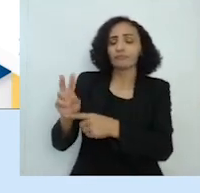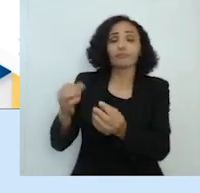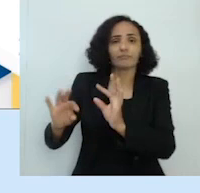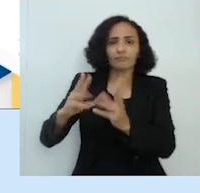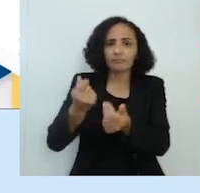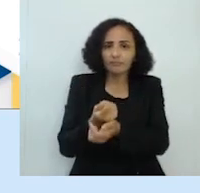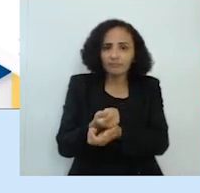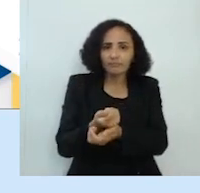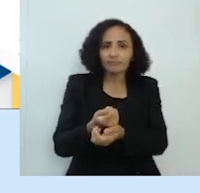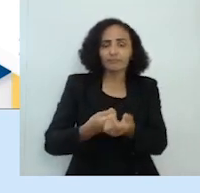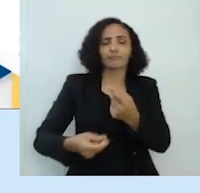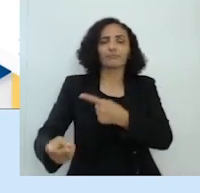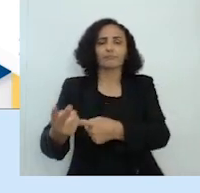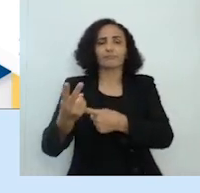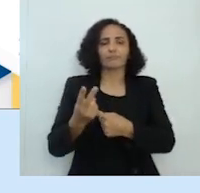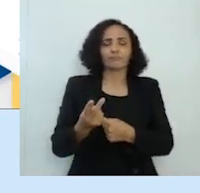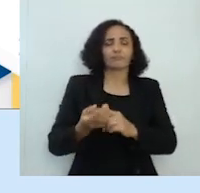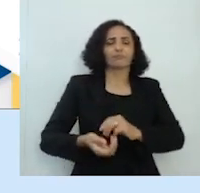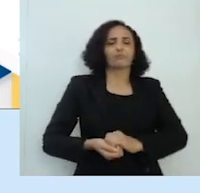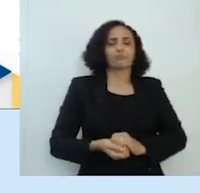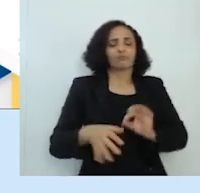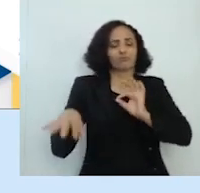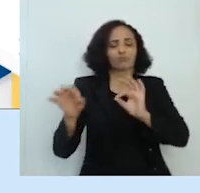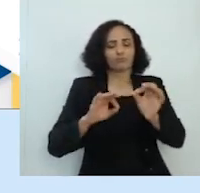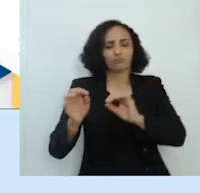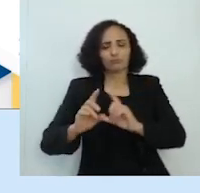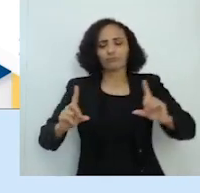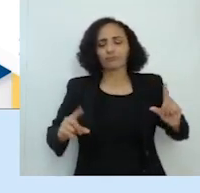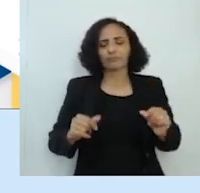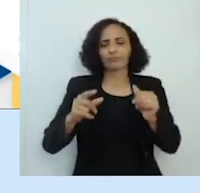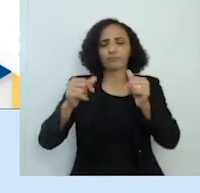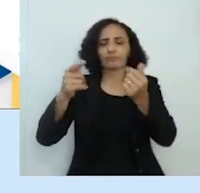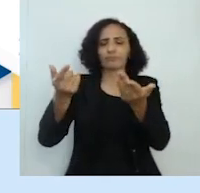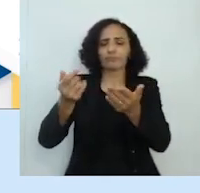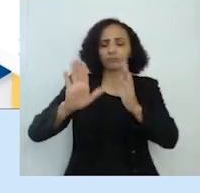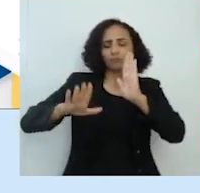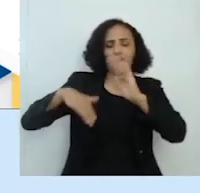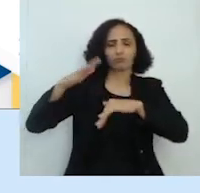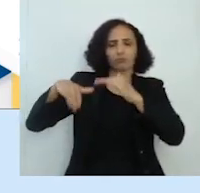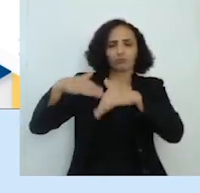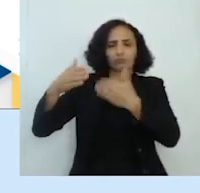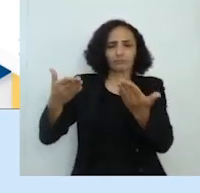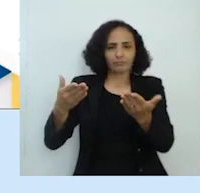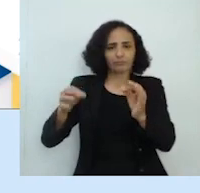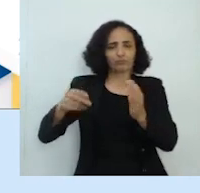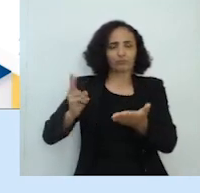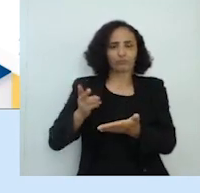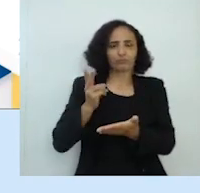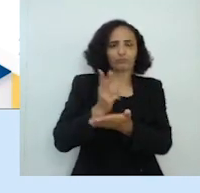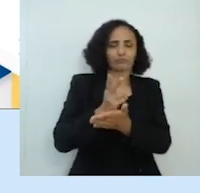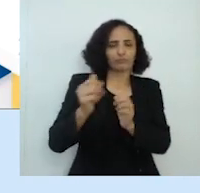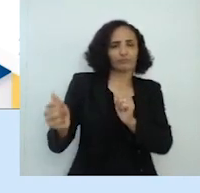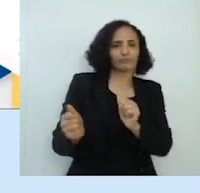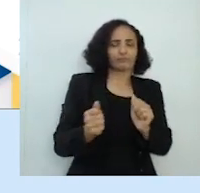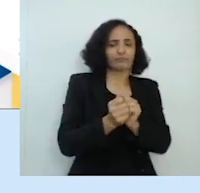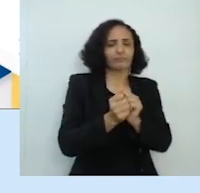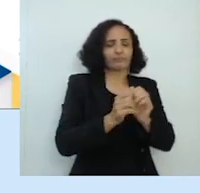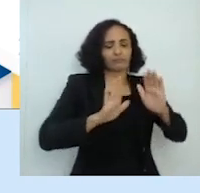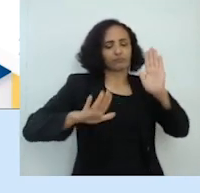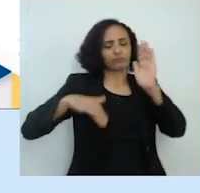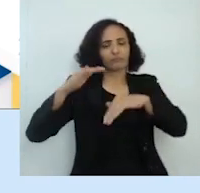capital comercial, que é a balança comercial, capitalismo industrial, revolução, e o capitalismo financeiro, que é as